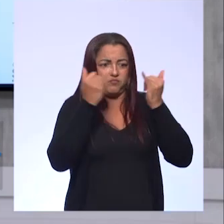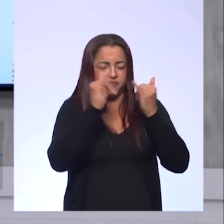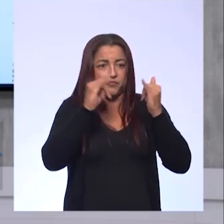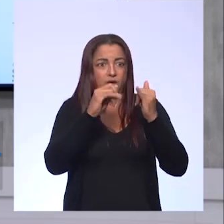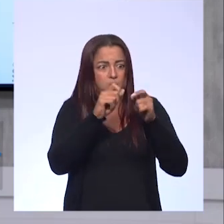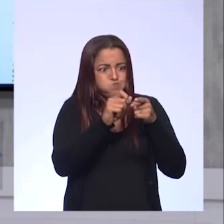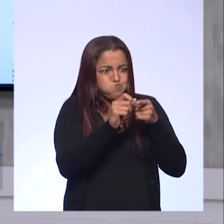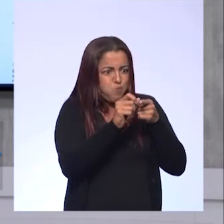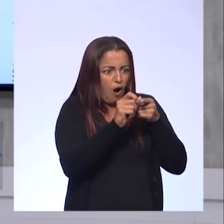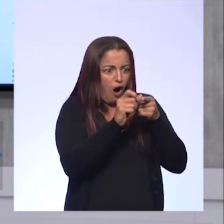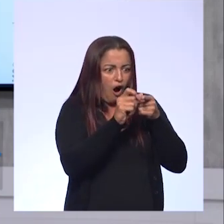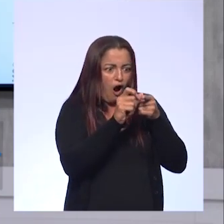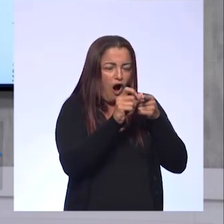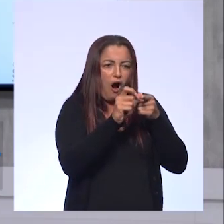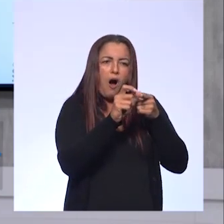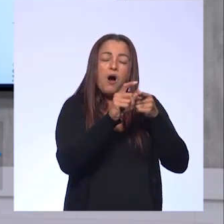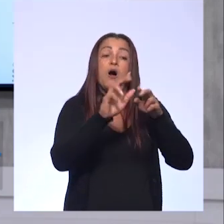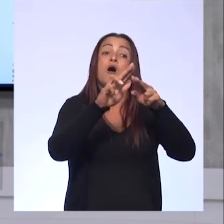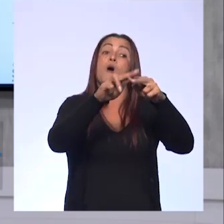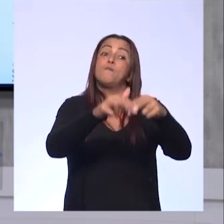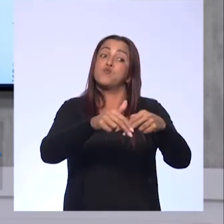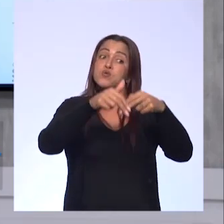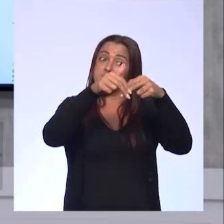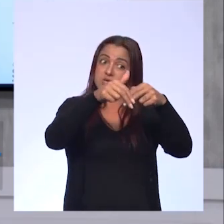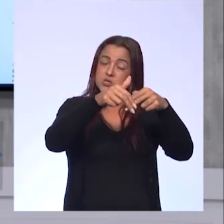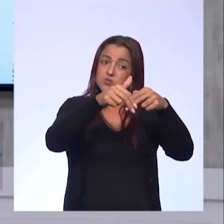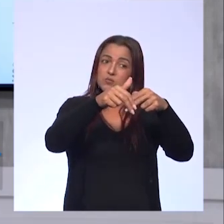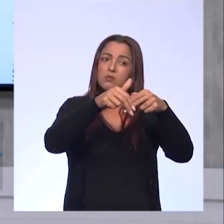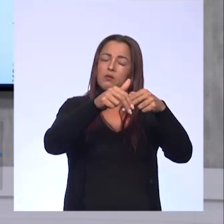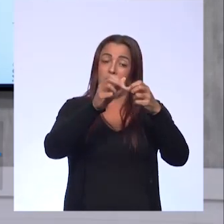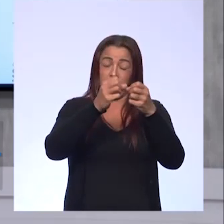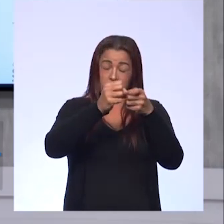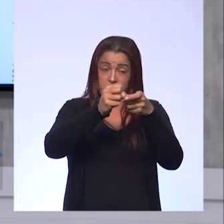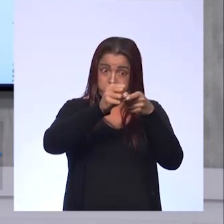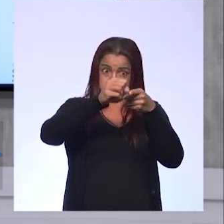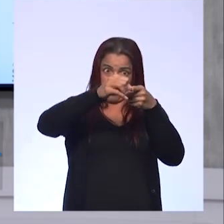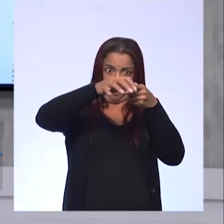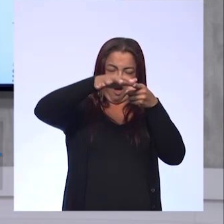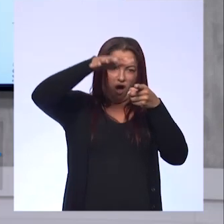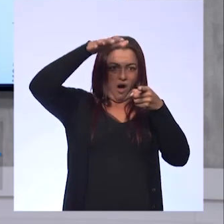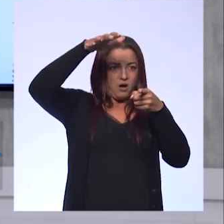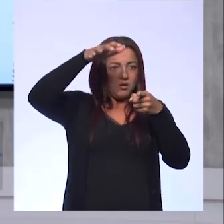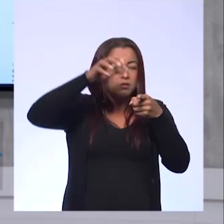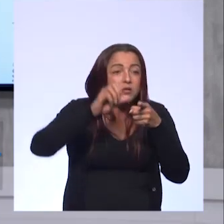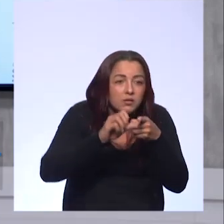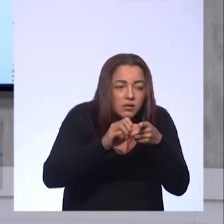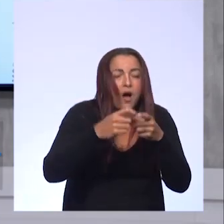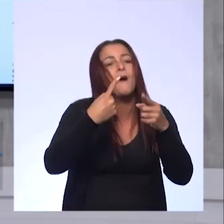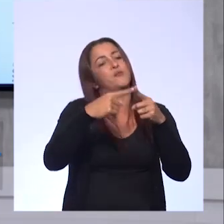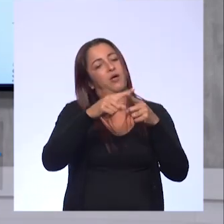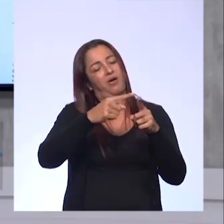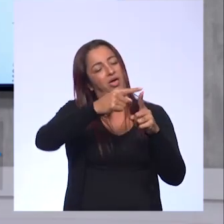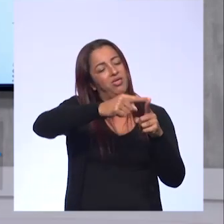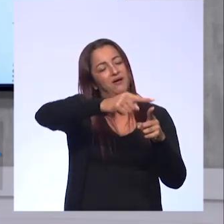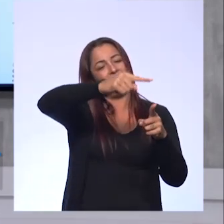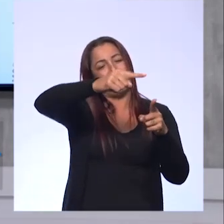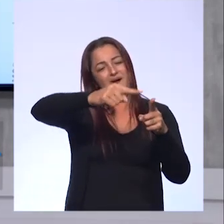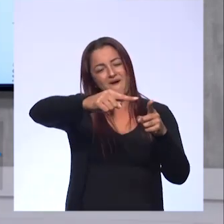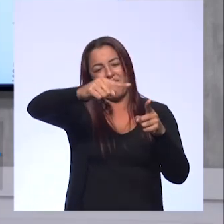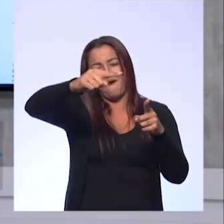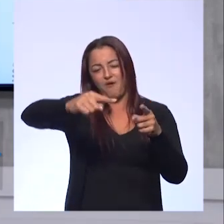carregada e portanto o brilho ficou mais intenso porque eu tô jogando uma onda e maior amplitude